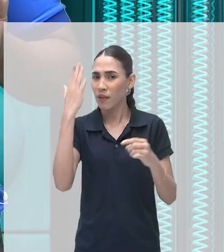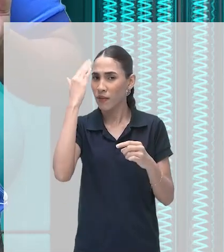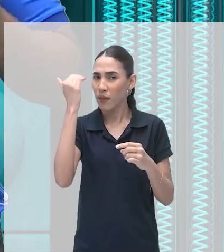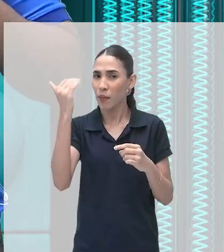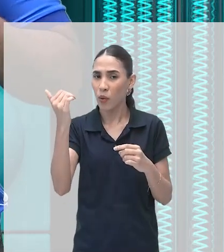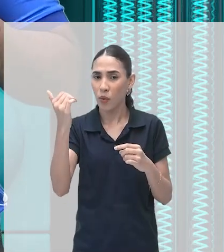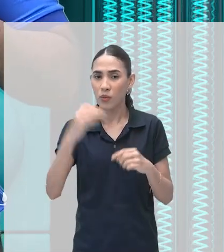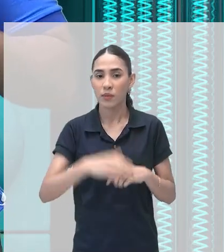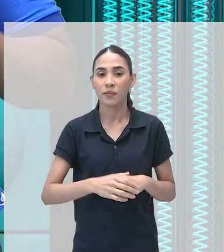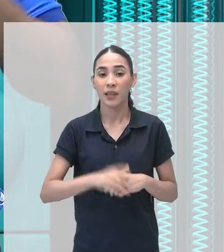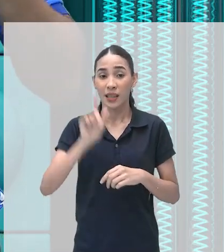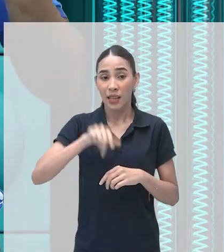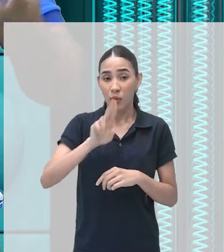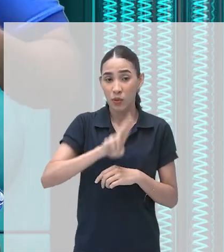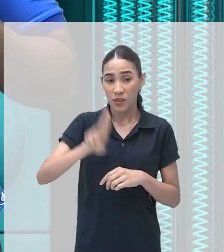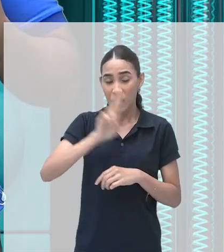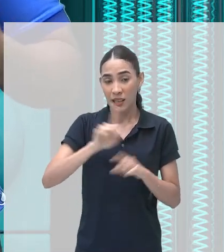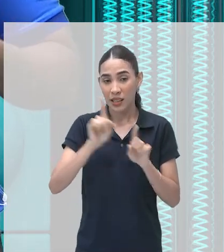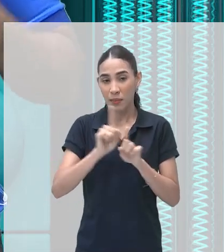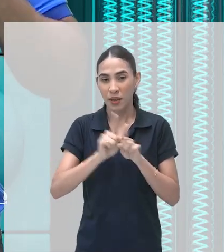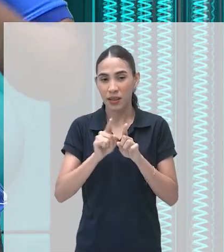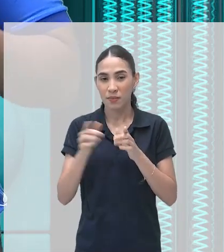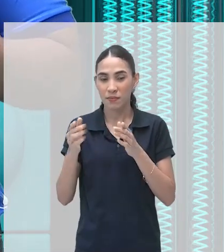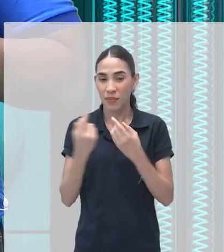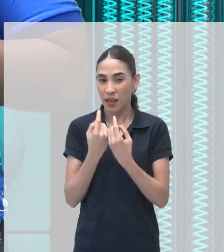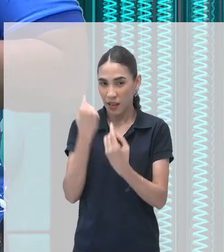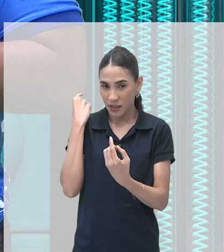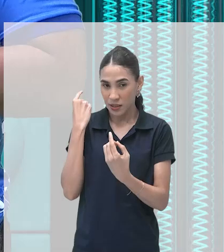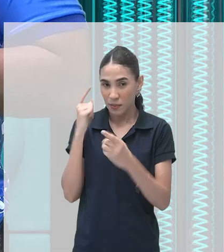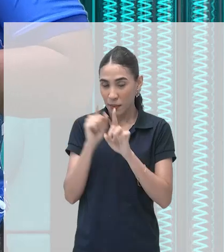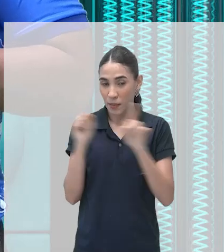que foi utilizada na época,